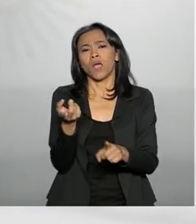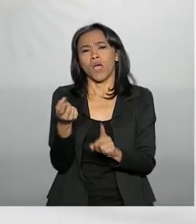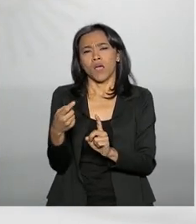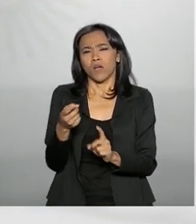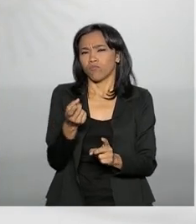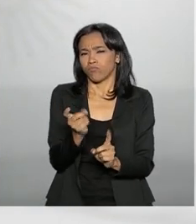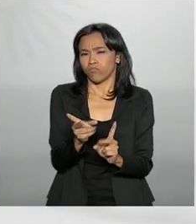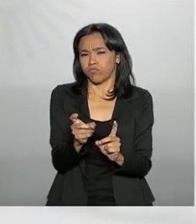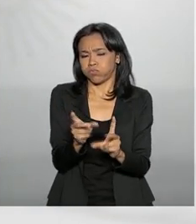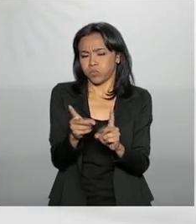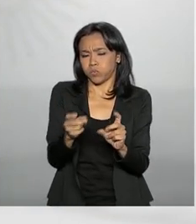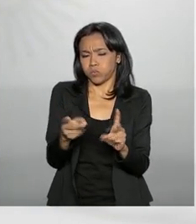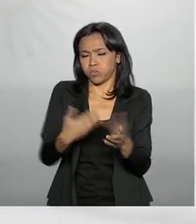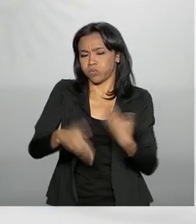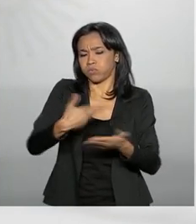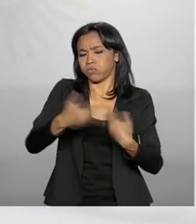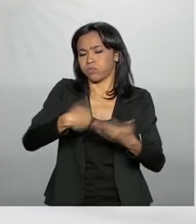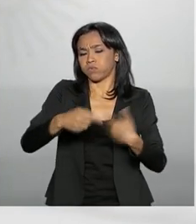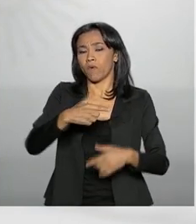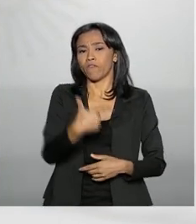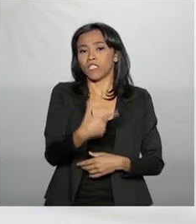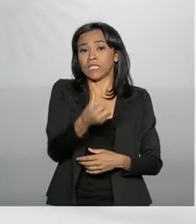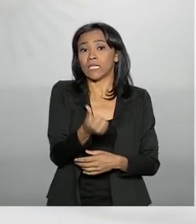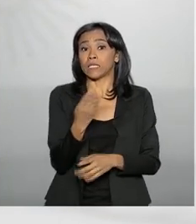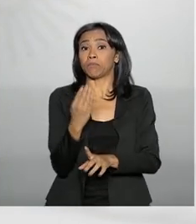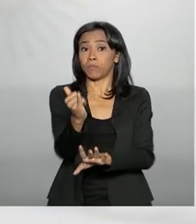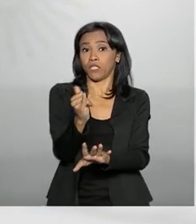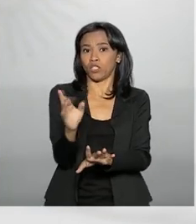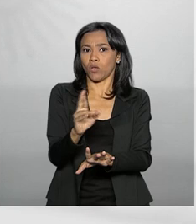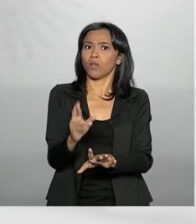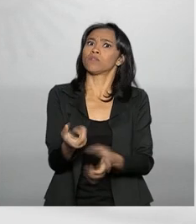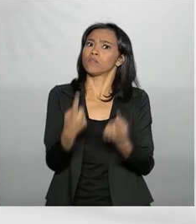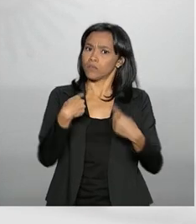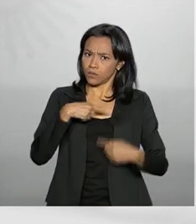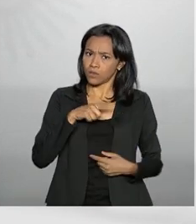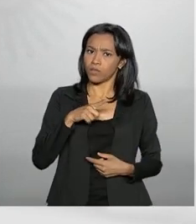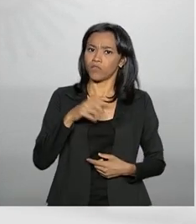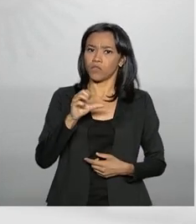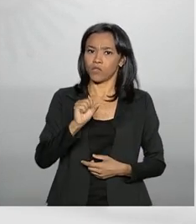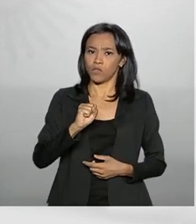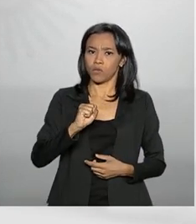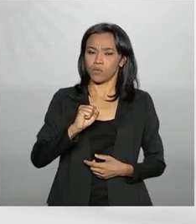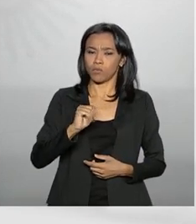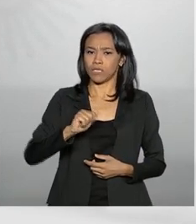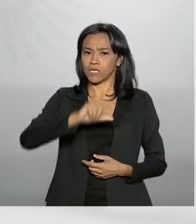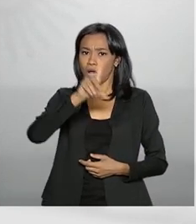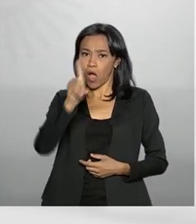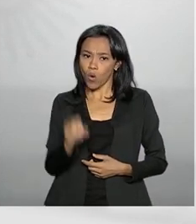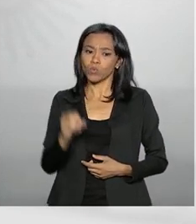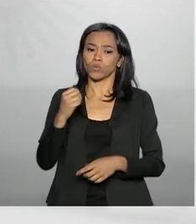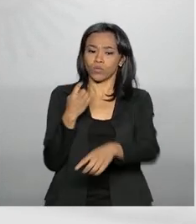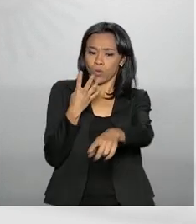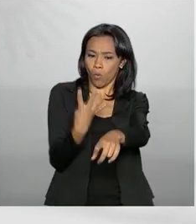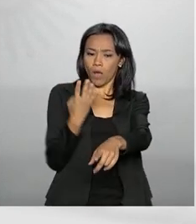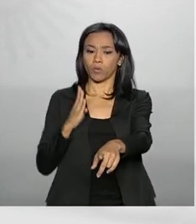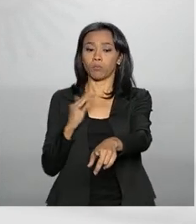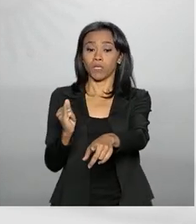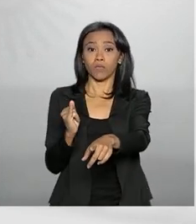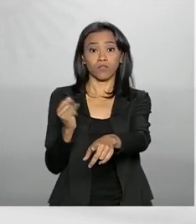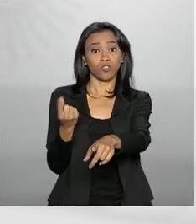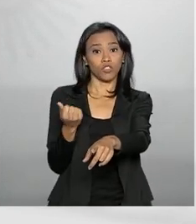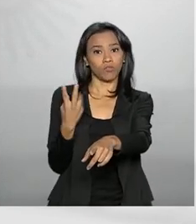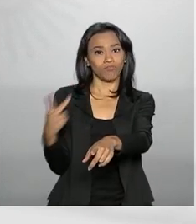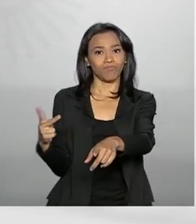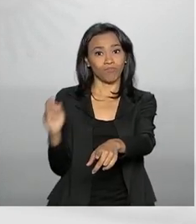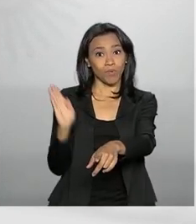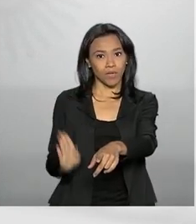mais de 26 bilhões de dólares, com saldo positivo de quase 4 bilhões de dólares para o Brasil.